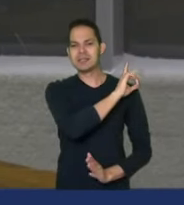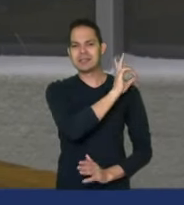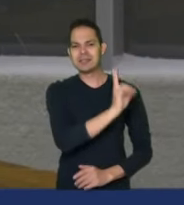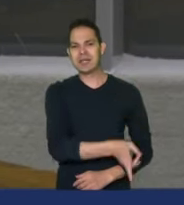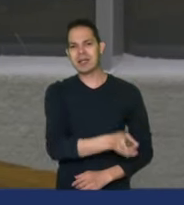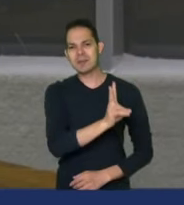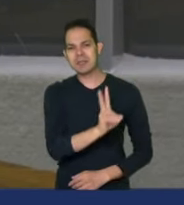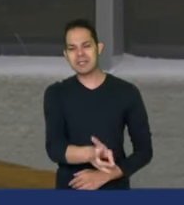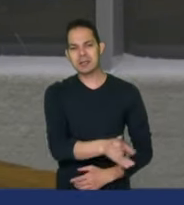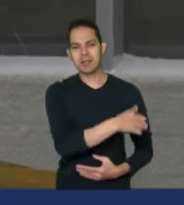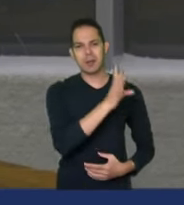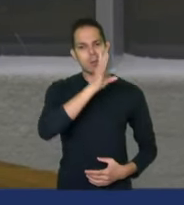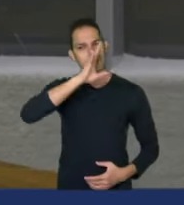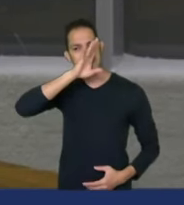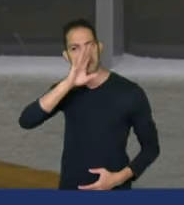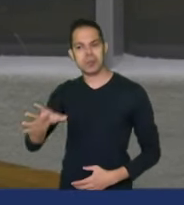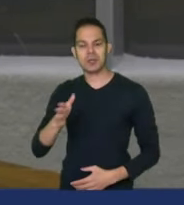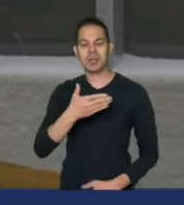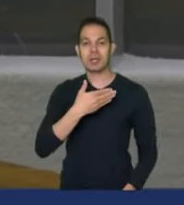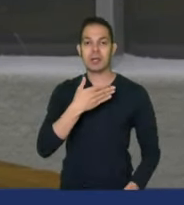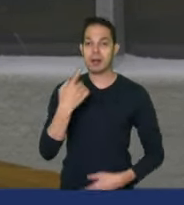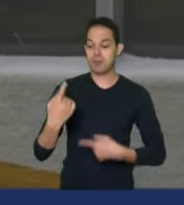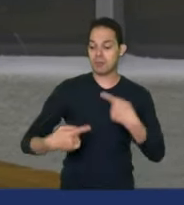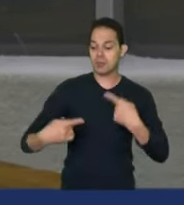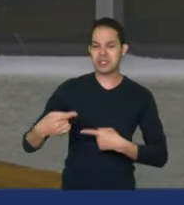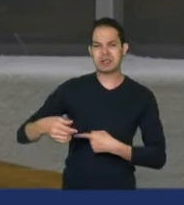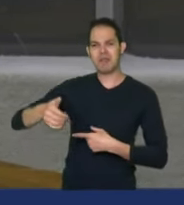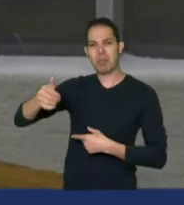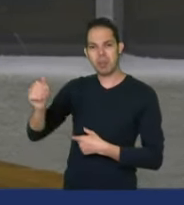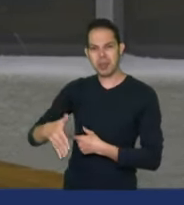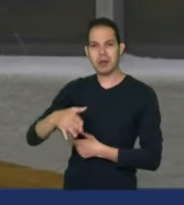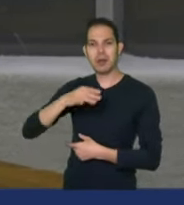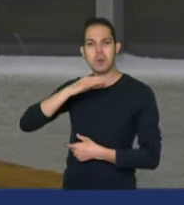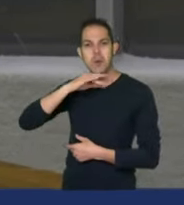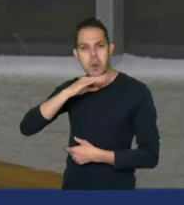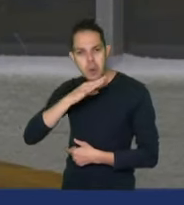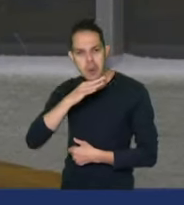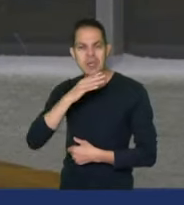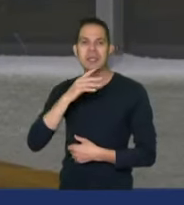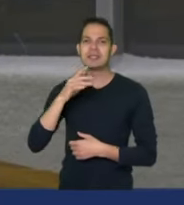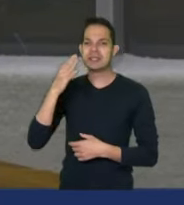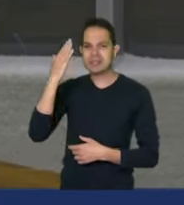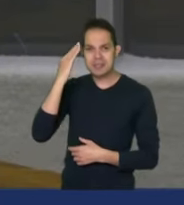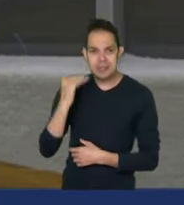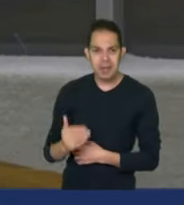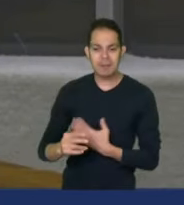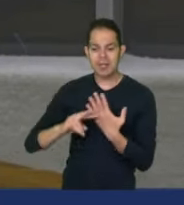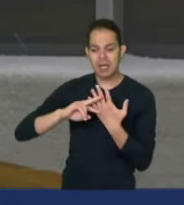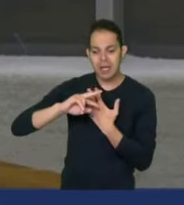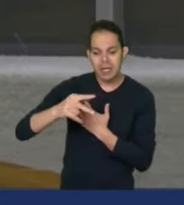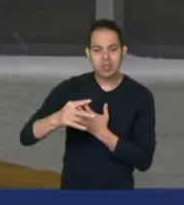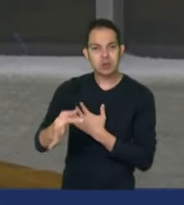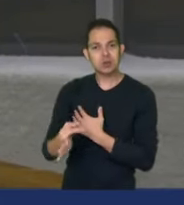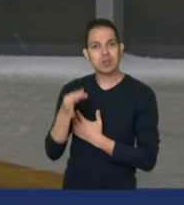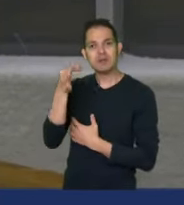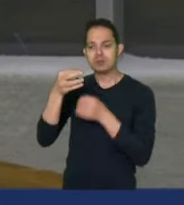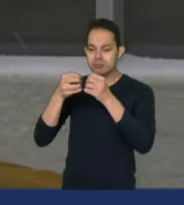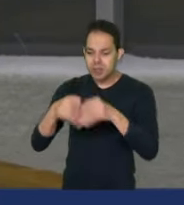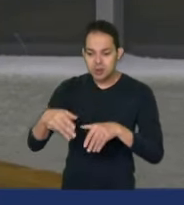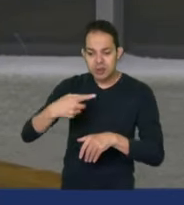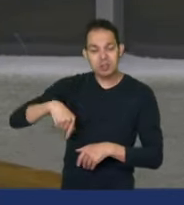essa política como nefasta e que geraria prejuízo a nós mesmos. E está acontecendo.